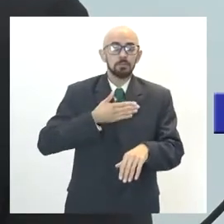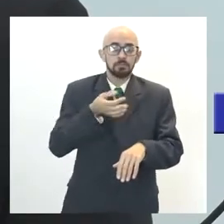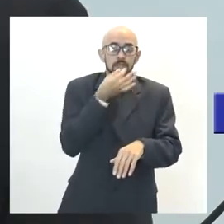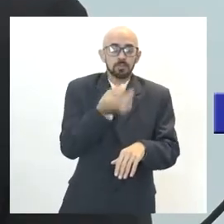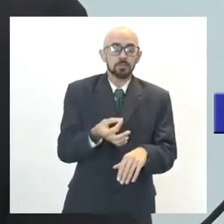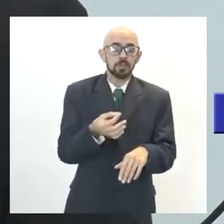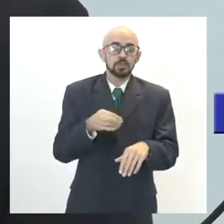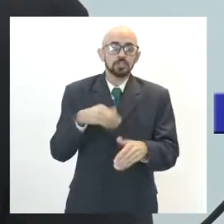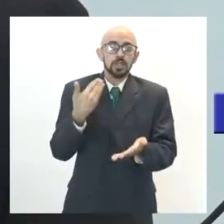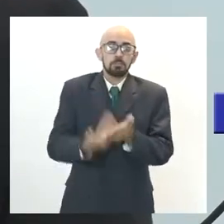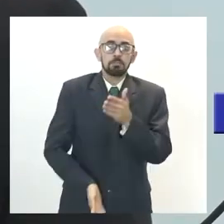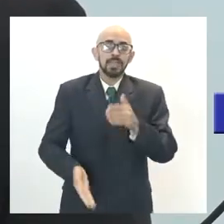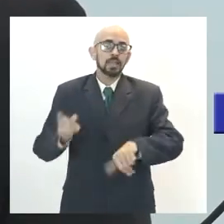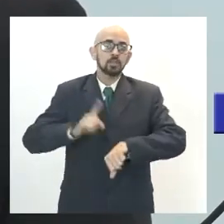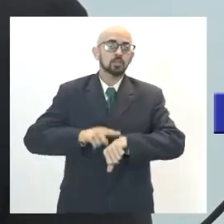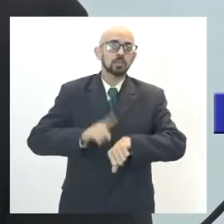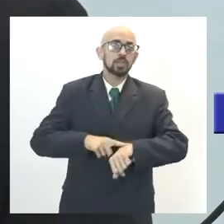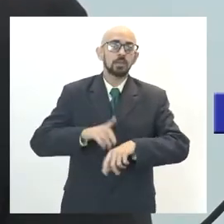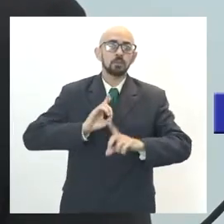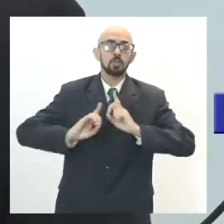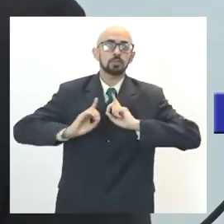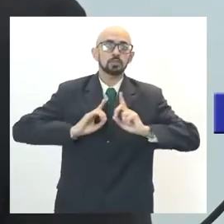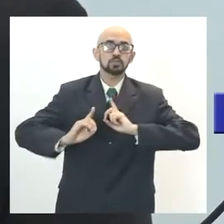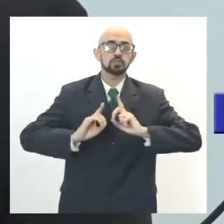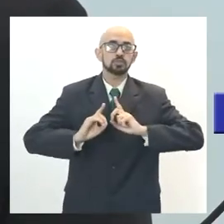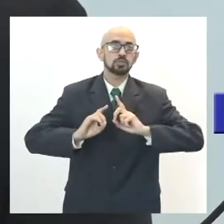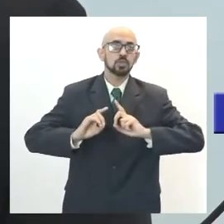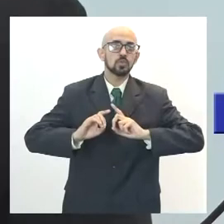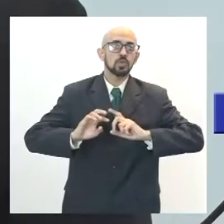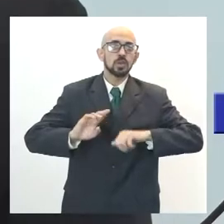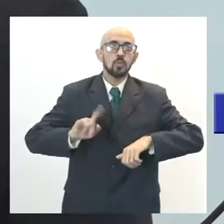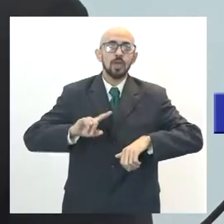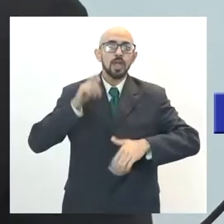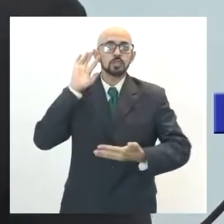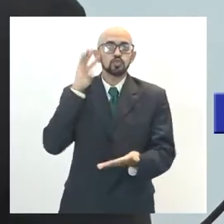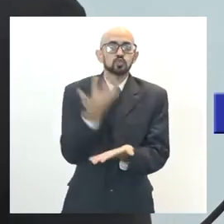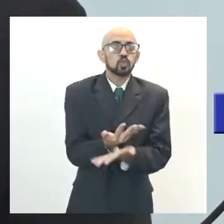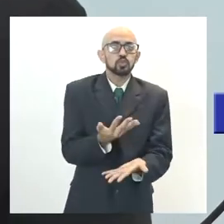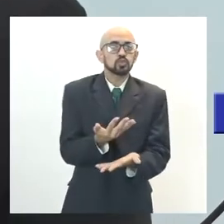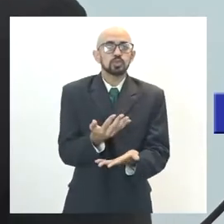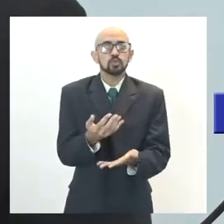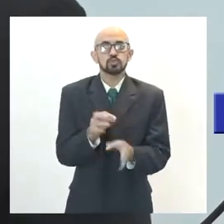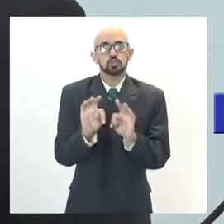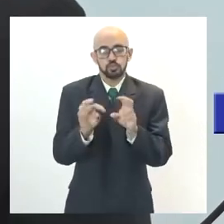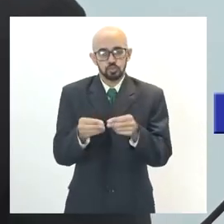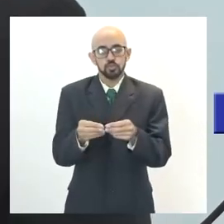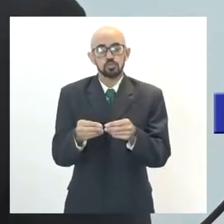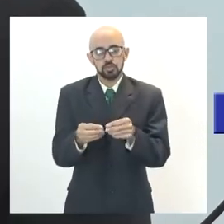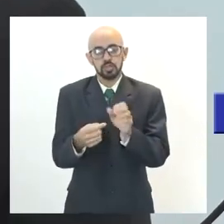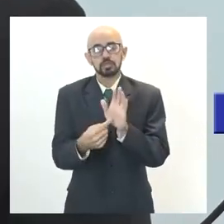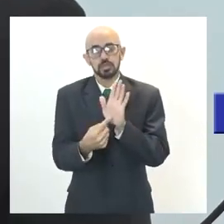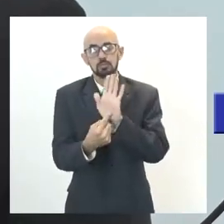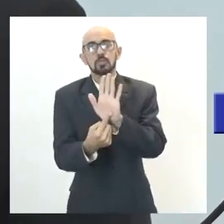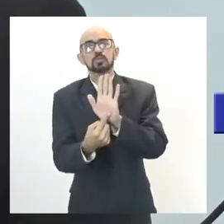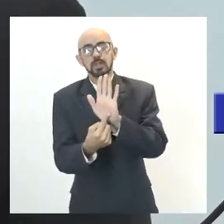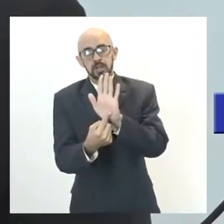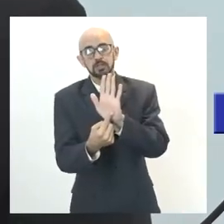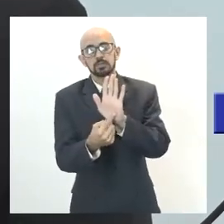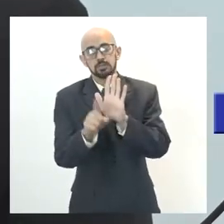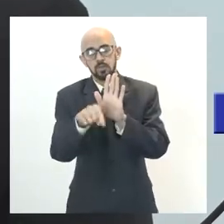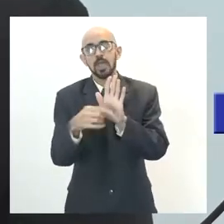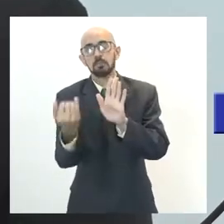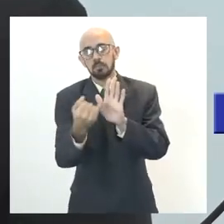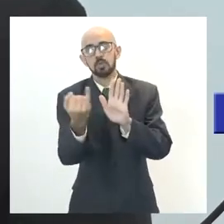perdendo um tempo enorme numa discussão que não vai ser a solução do que a contação posto né importante de fazer essas